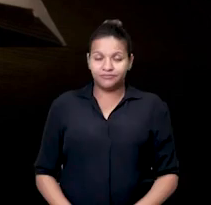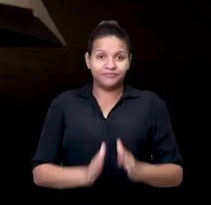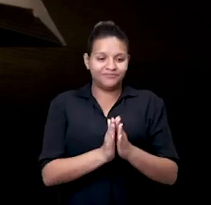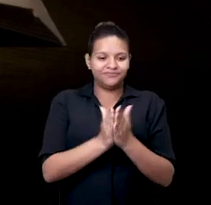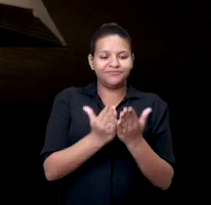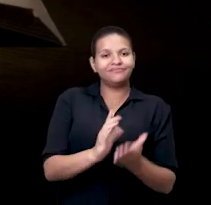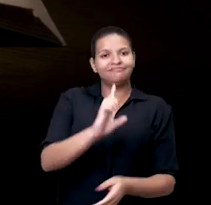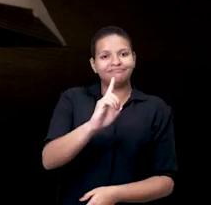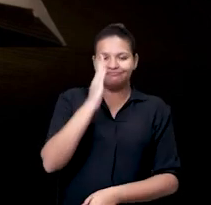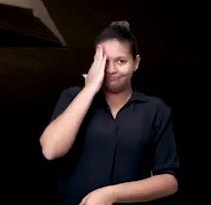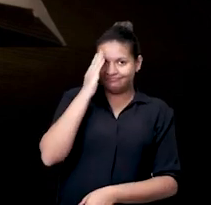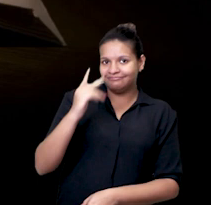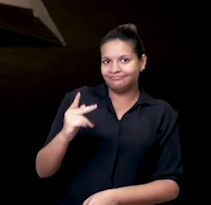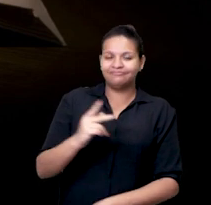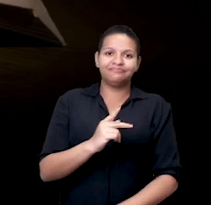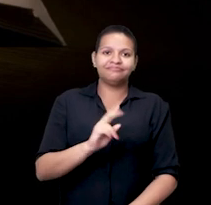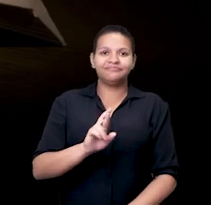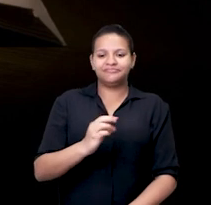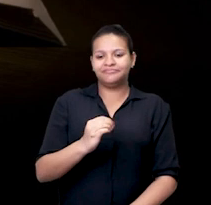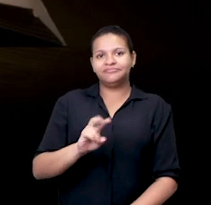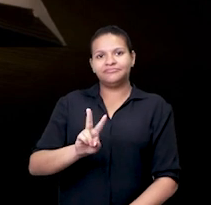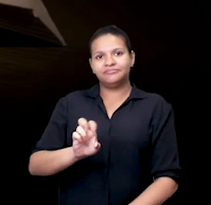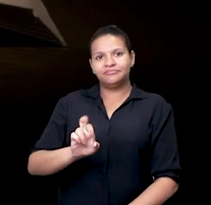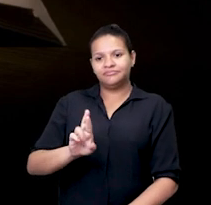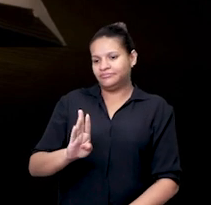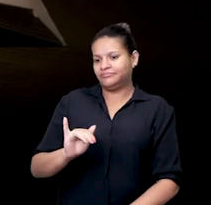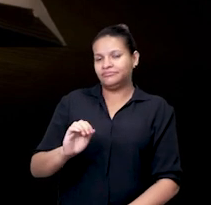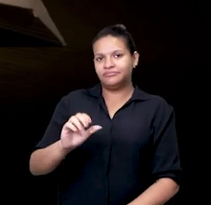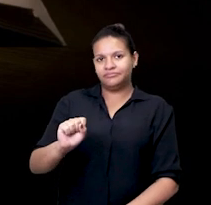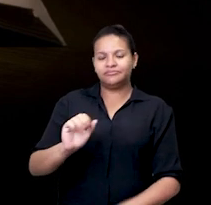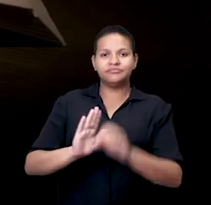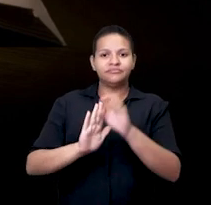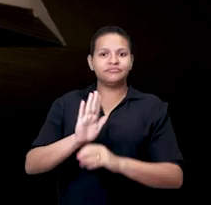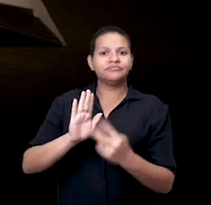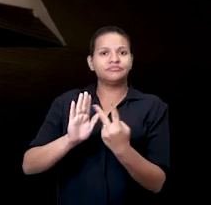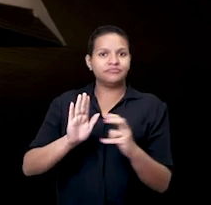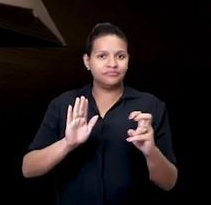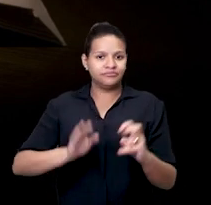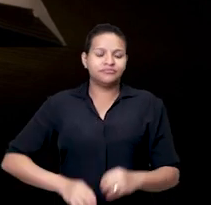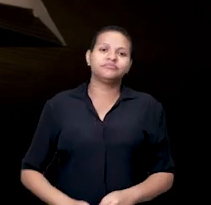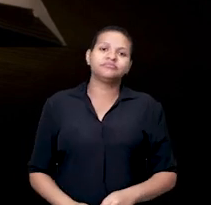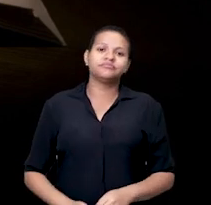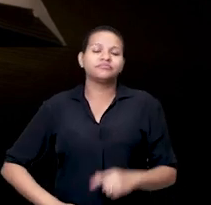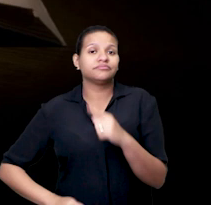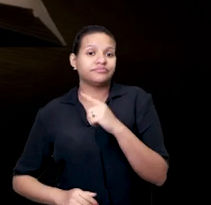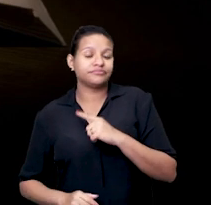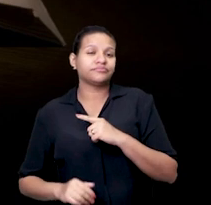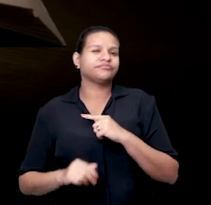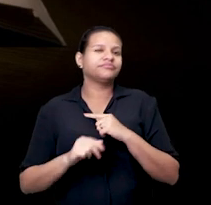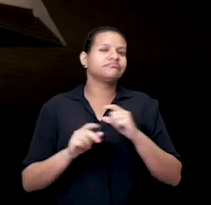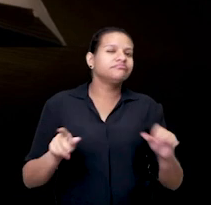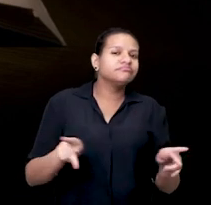Livro dos Provérbios Capítulo 25 Ainda alguns provérbios de Salomão,